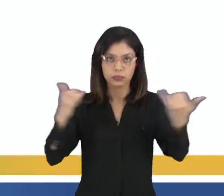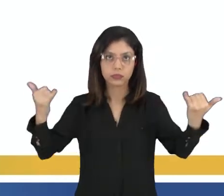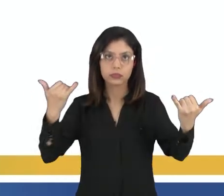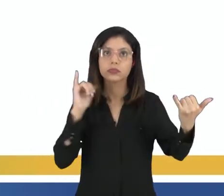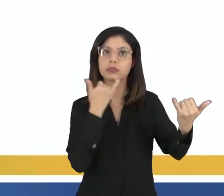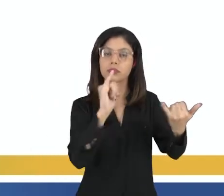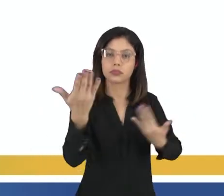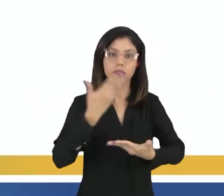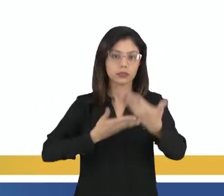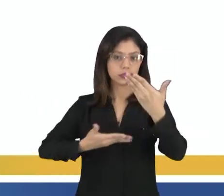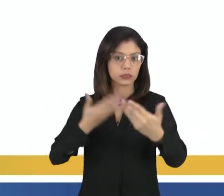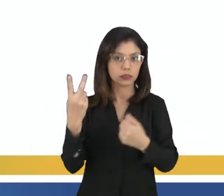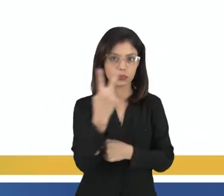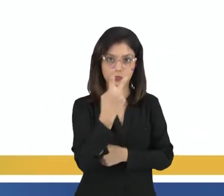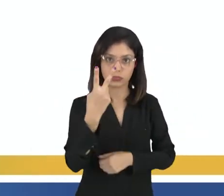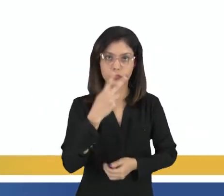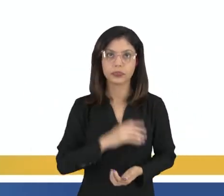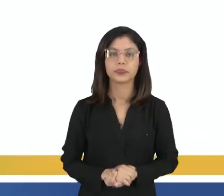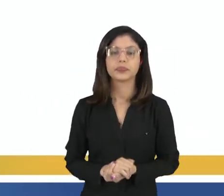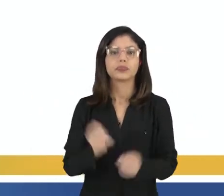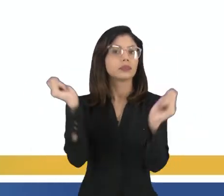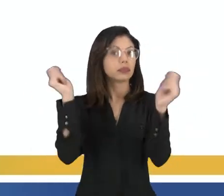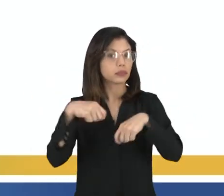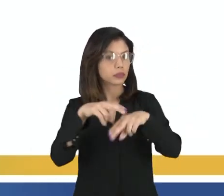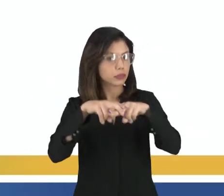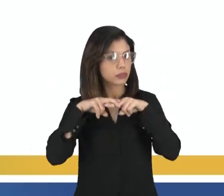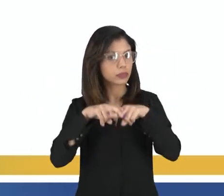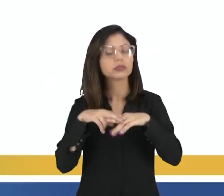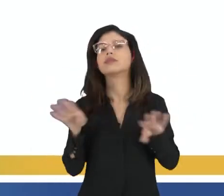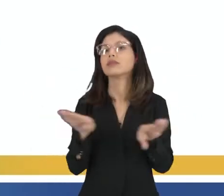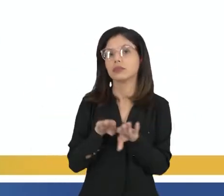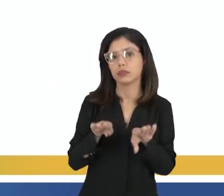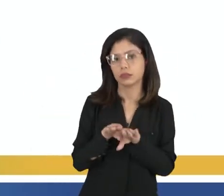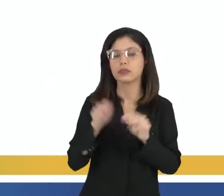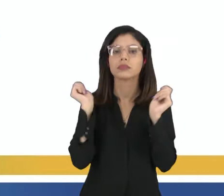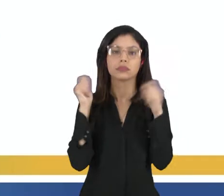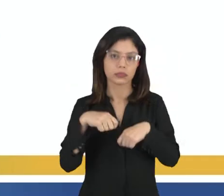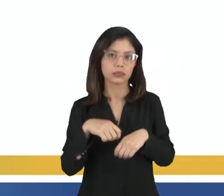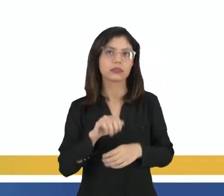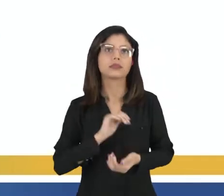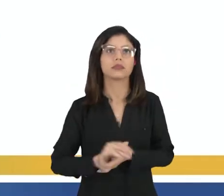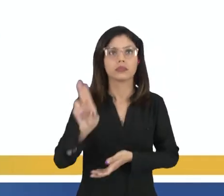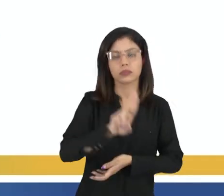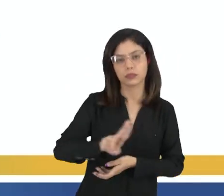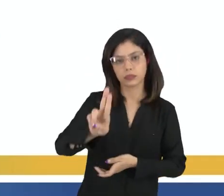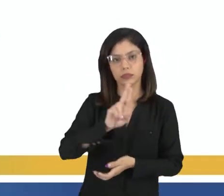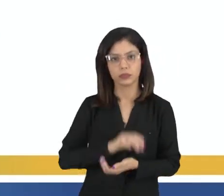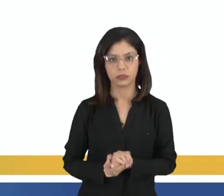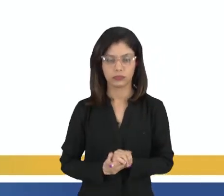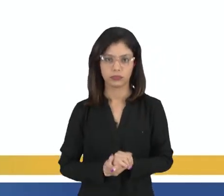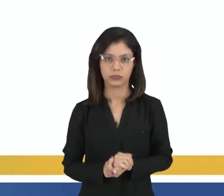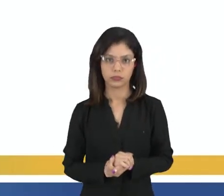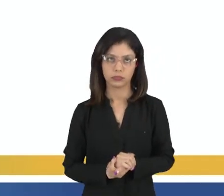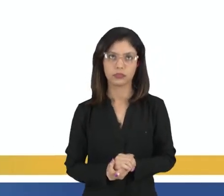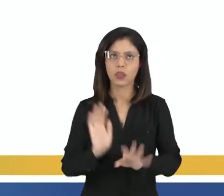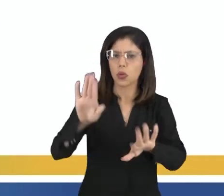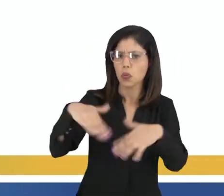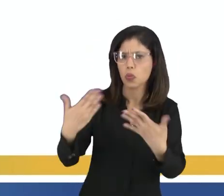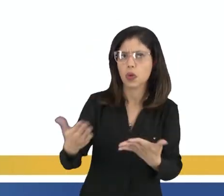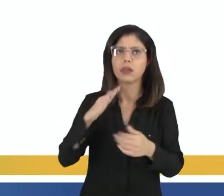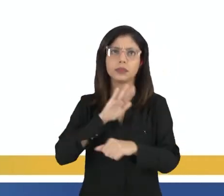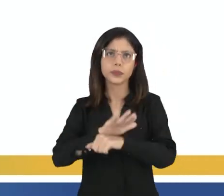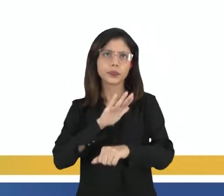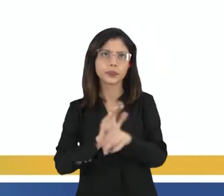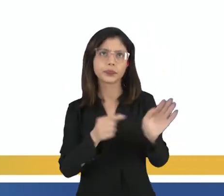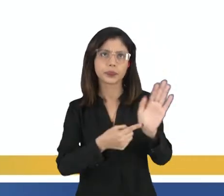uma corrente elétrica entre ambos. Então, é por isso que é possível a gente utilizar aqueles equipamentos. Então, qual é a